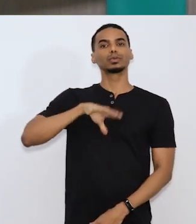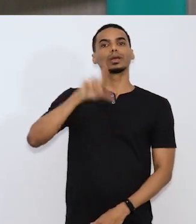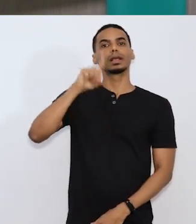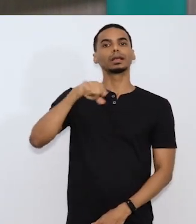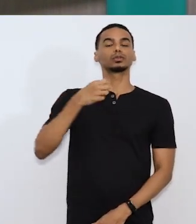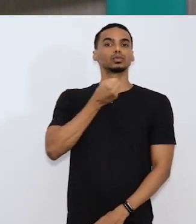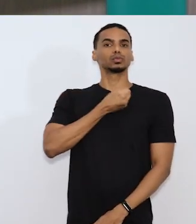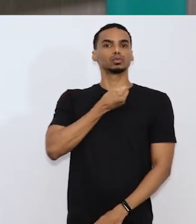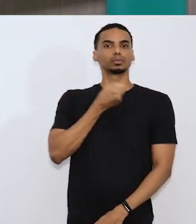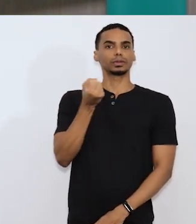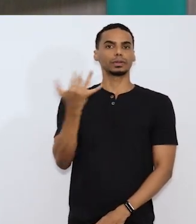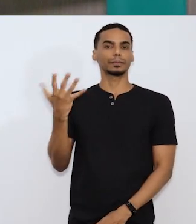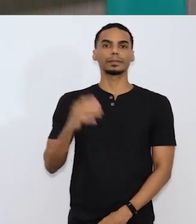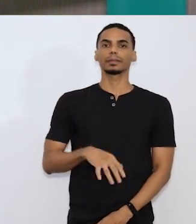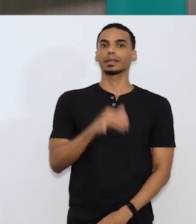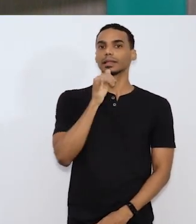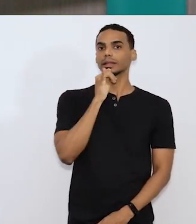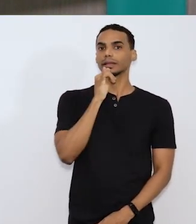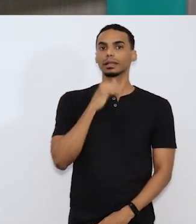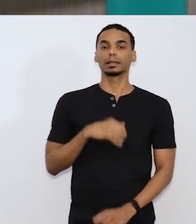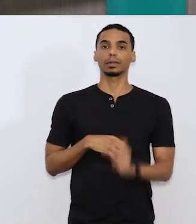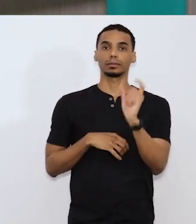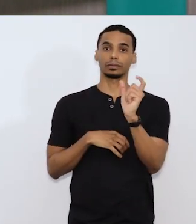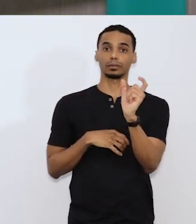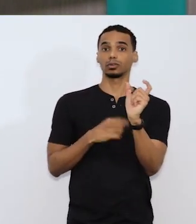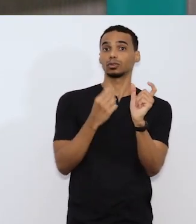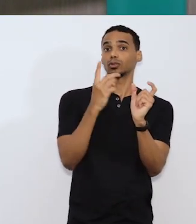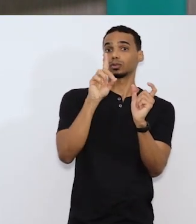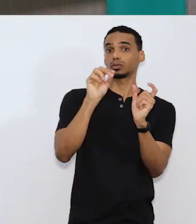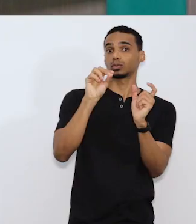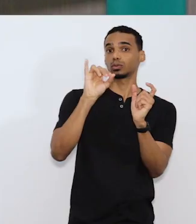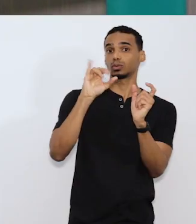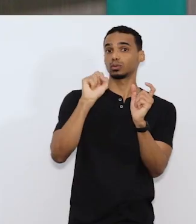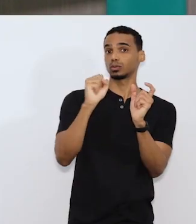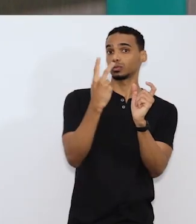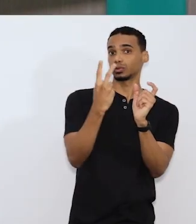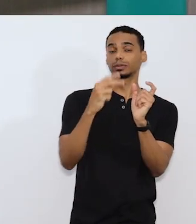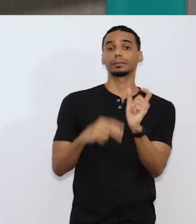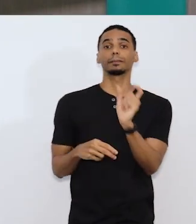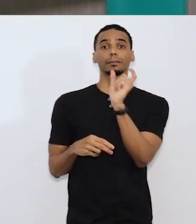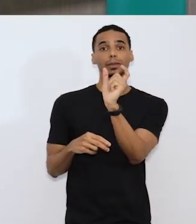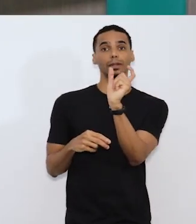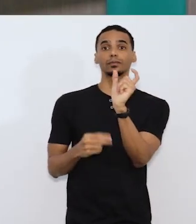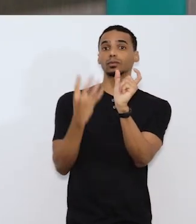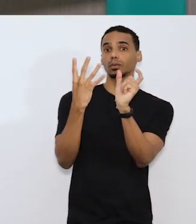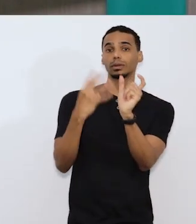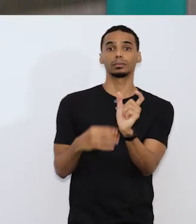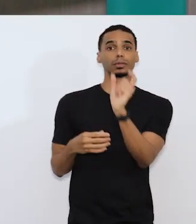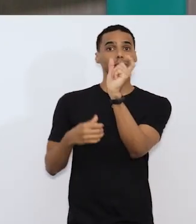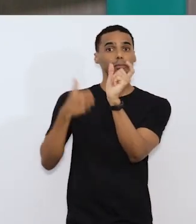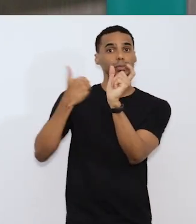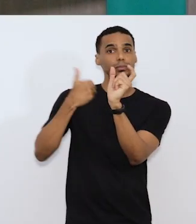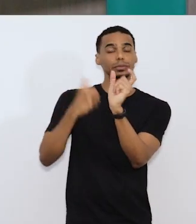os numerais. Então eu tenho a palavra 2, eu tenho a palavra 4, eu tenho a palavra primeiro,